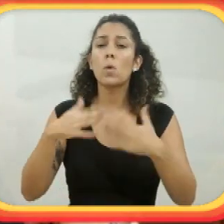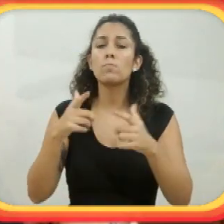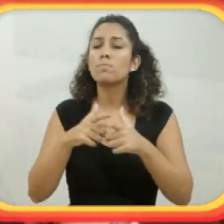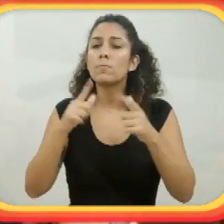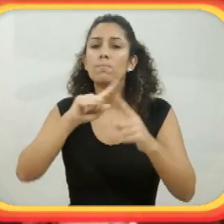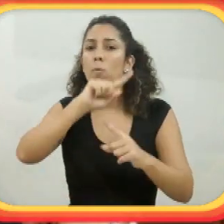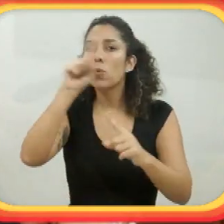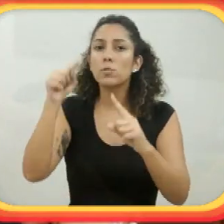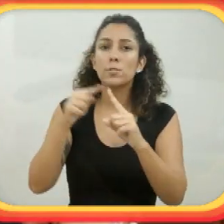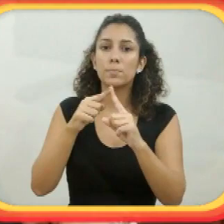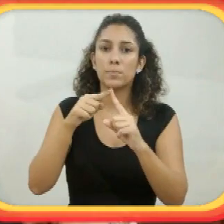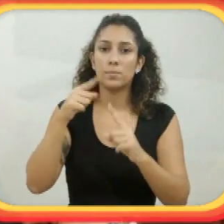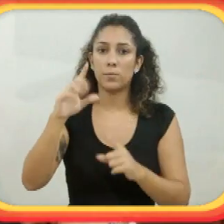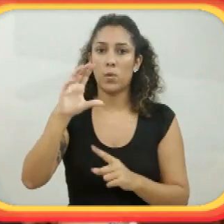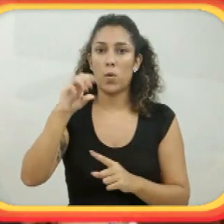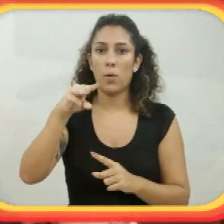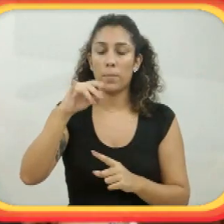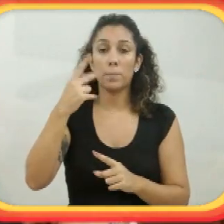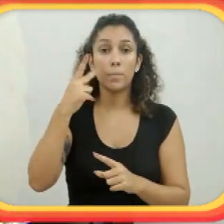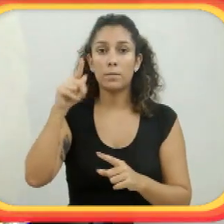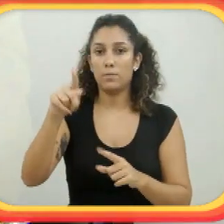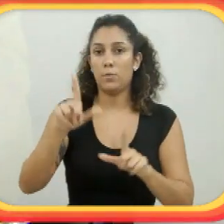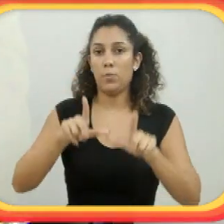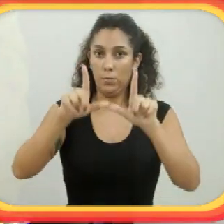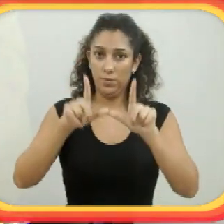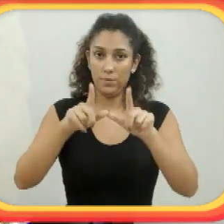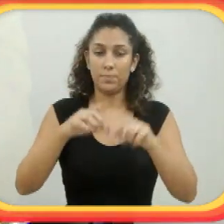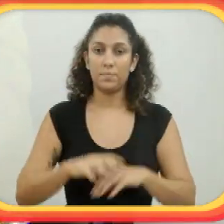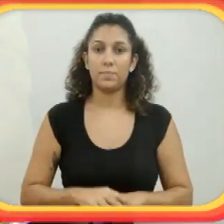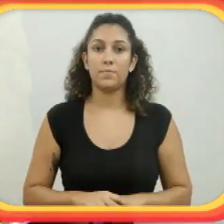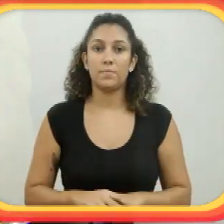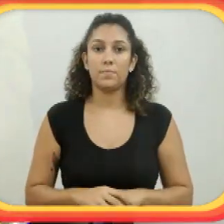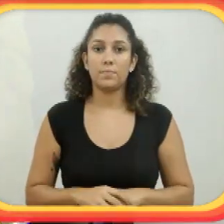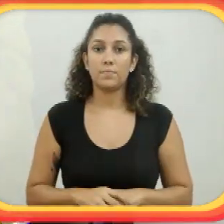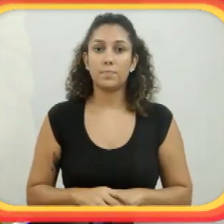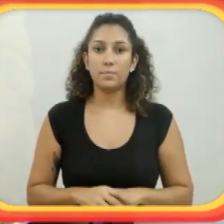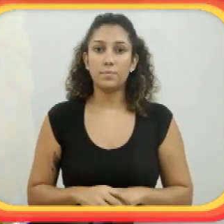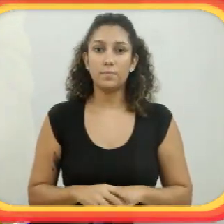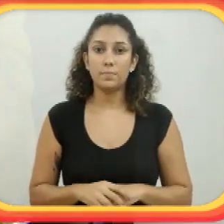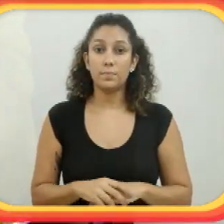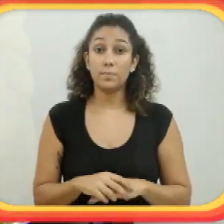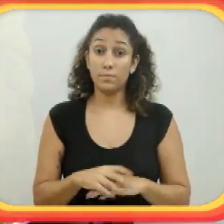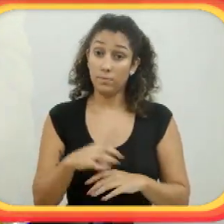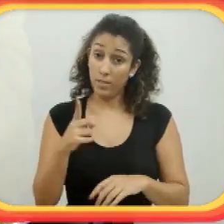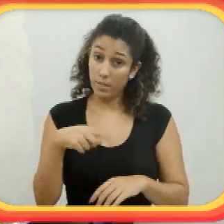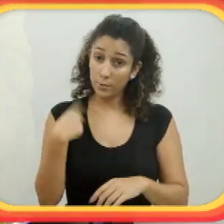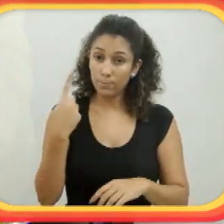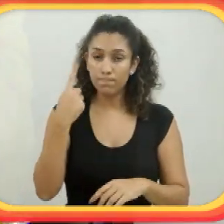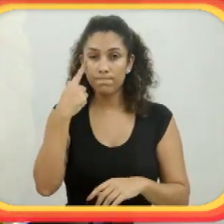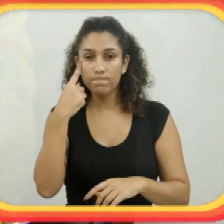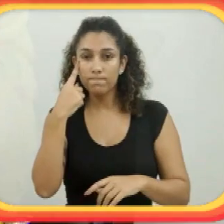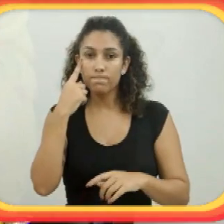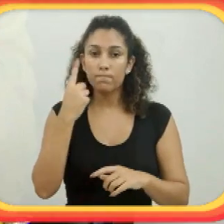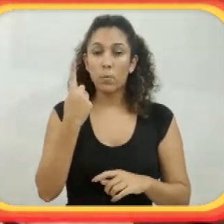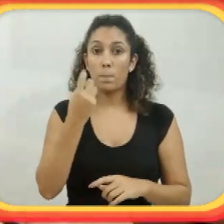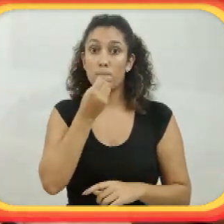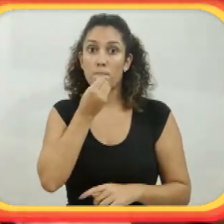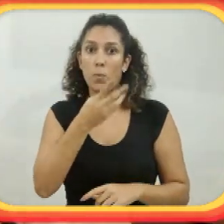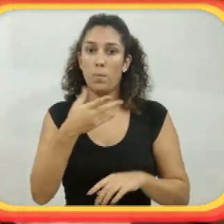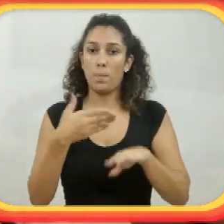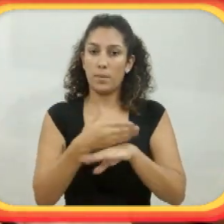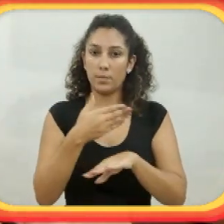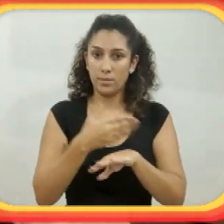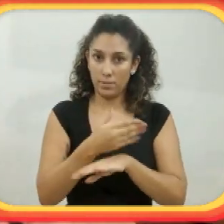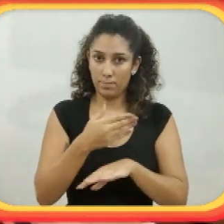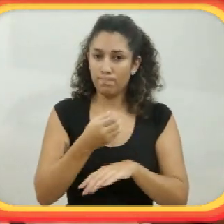afiada, né, para a nossa participação em Tóquio. Qual é o maior objetivo do Comitê para Tóquio? É que a